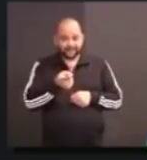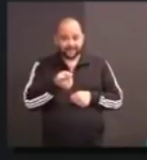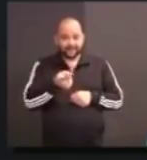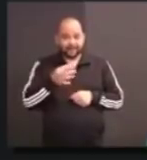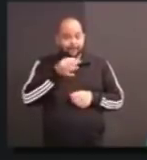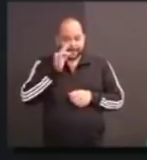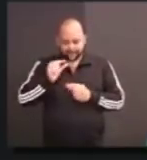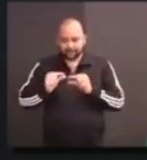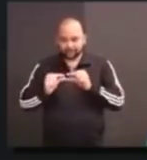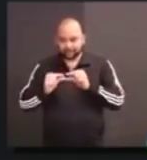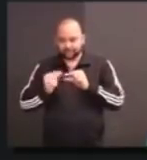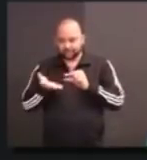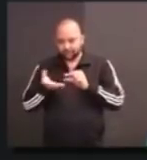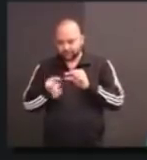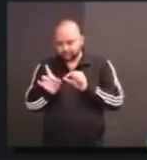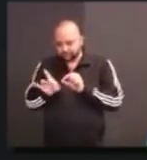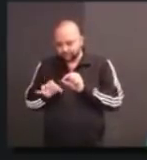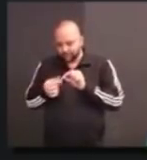restinho.